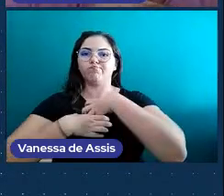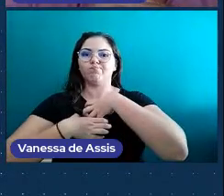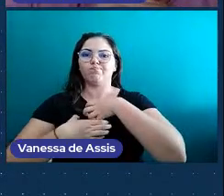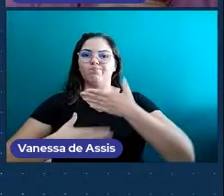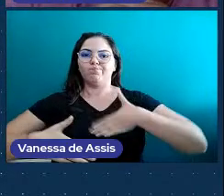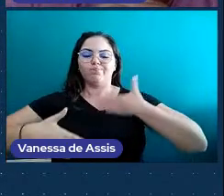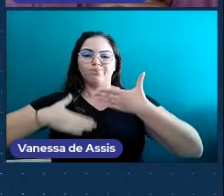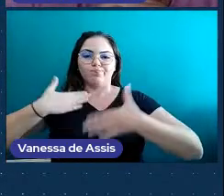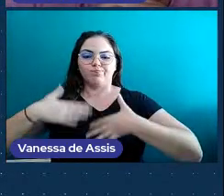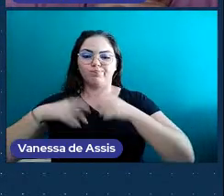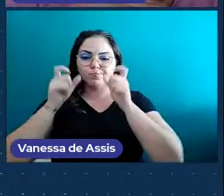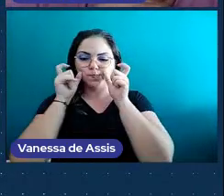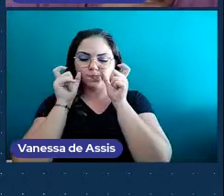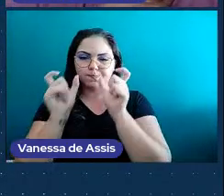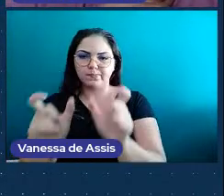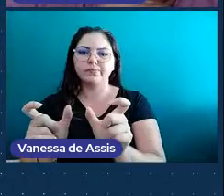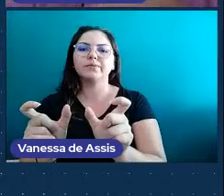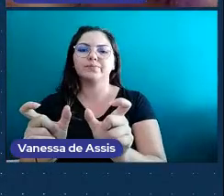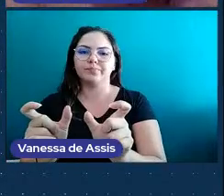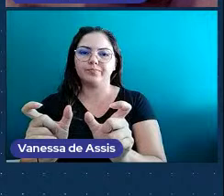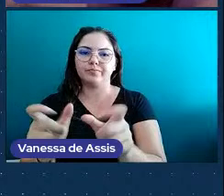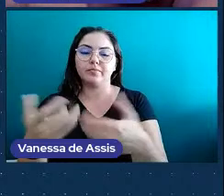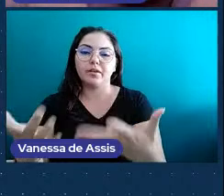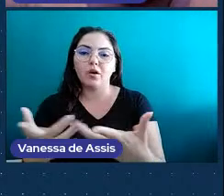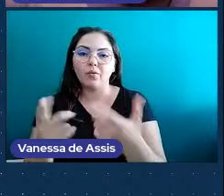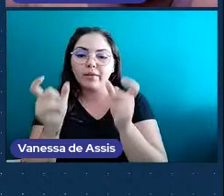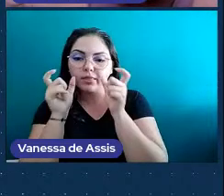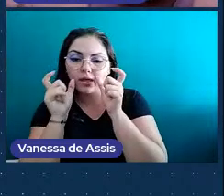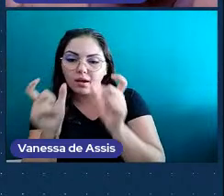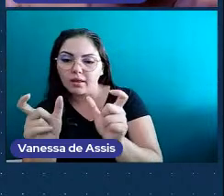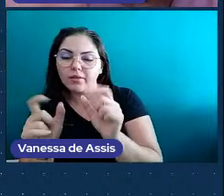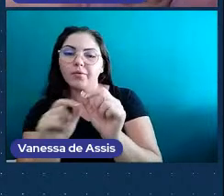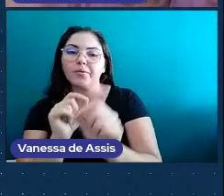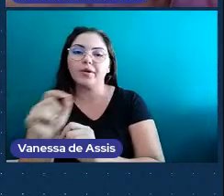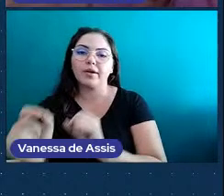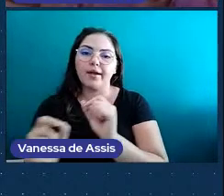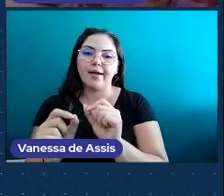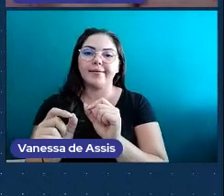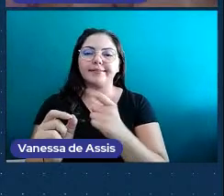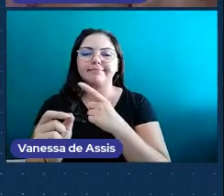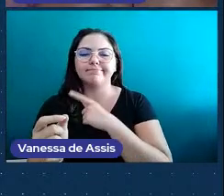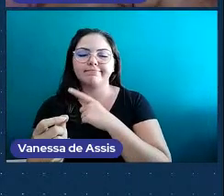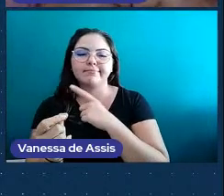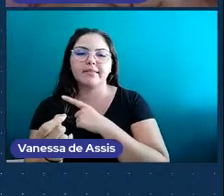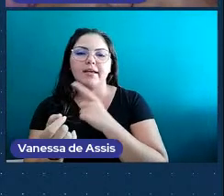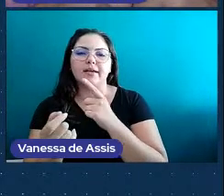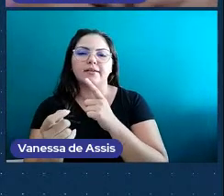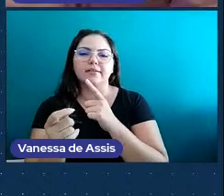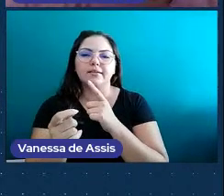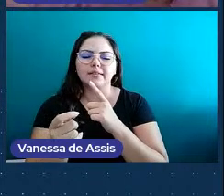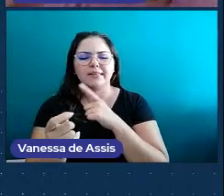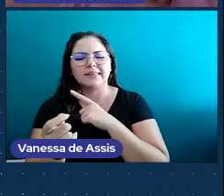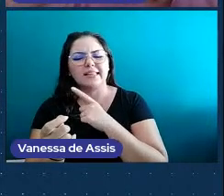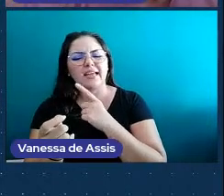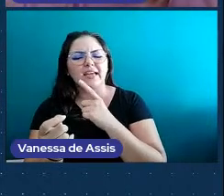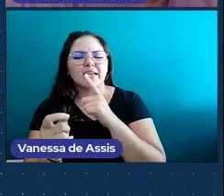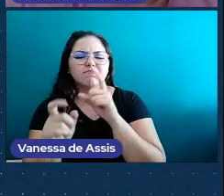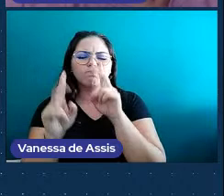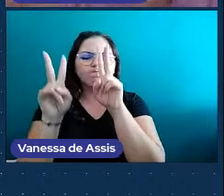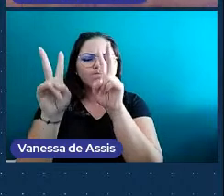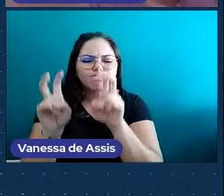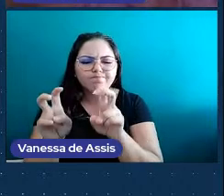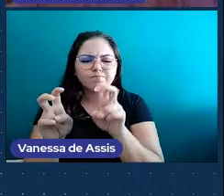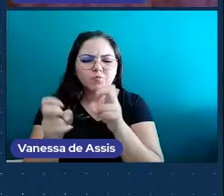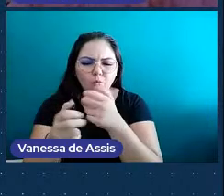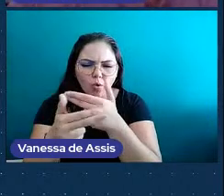pesquisa, o interesse deve estar em, olha, tem algo sobre esse tema que eu não sei, e eu quero saber,